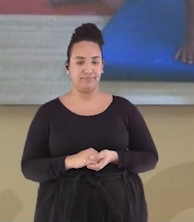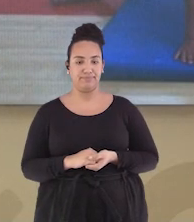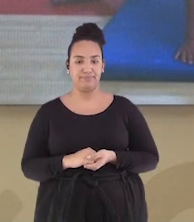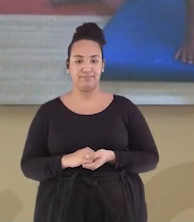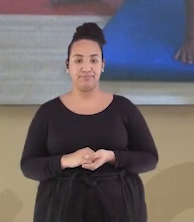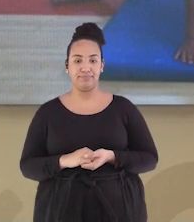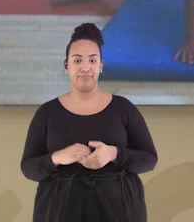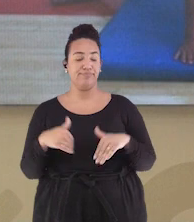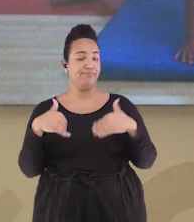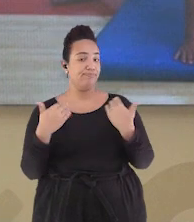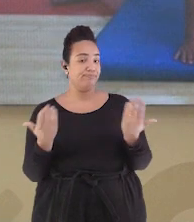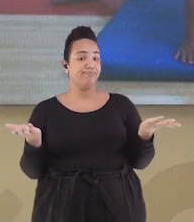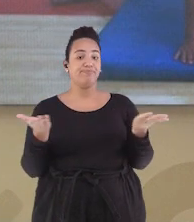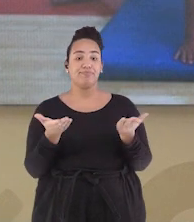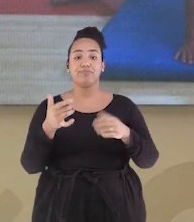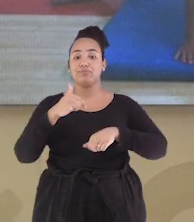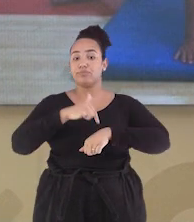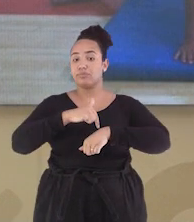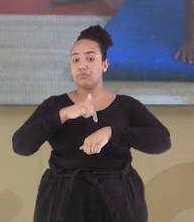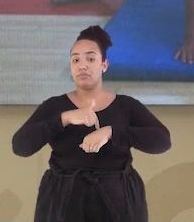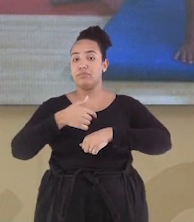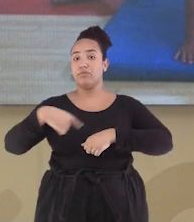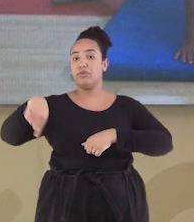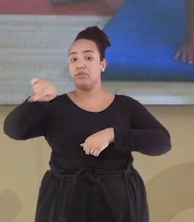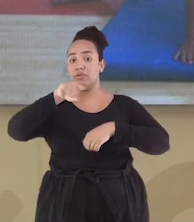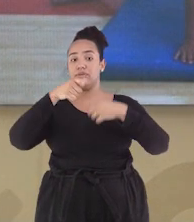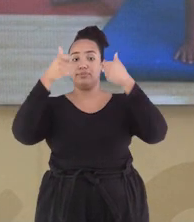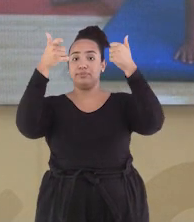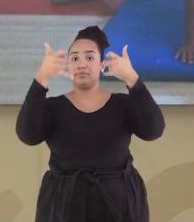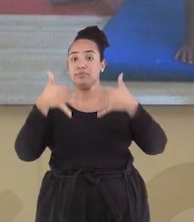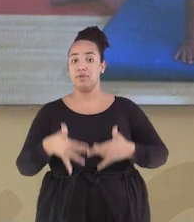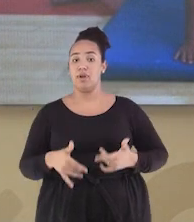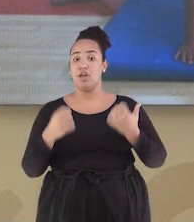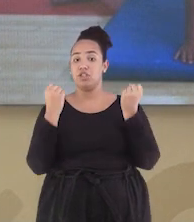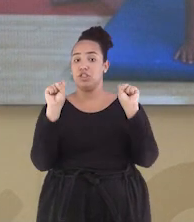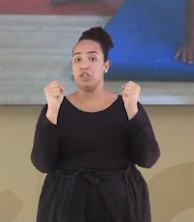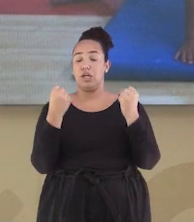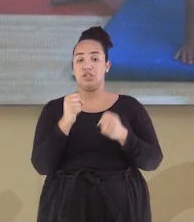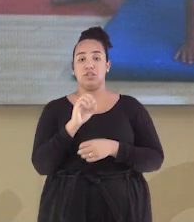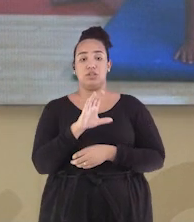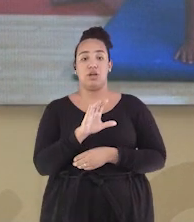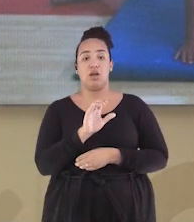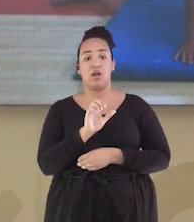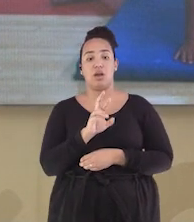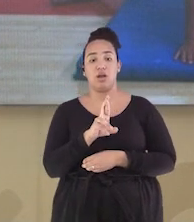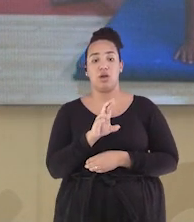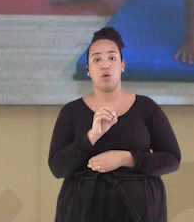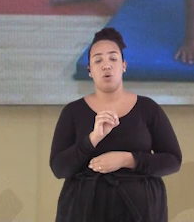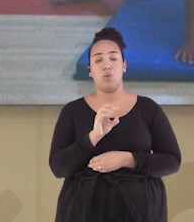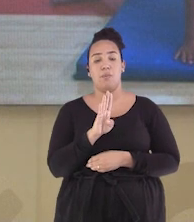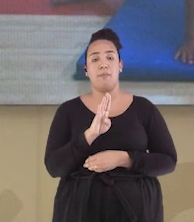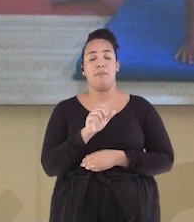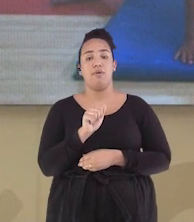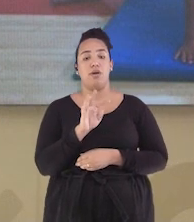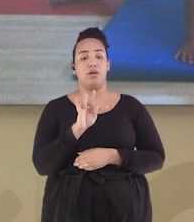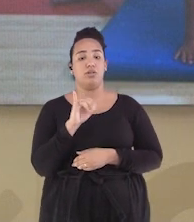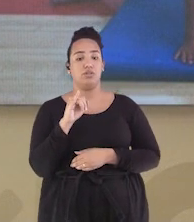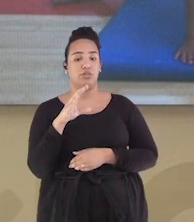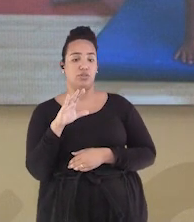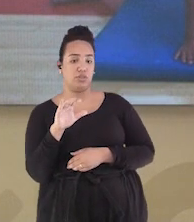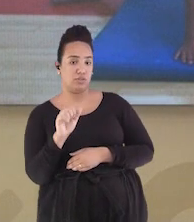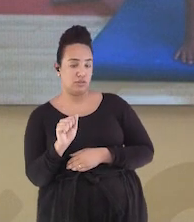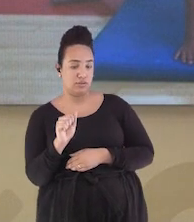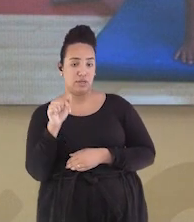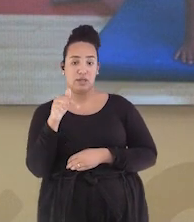Chegou o momento de conversarmos um pouco sobre a ginástica acrobática. Essa ginástica não integra as modalidades dos